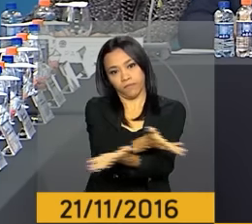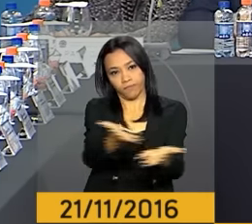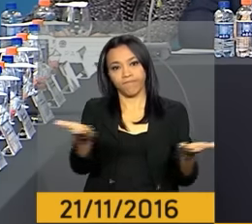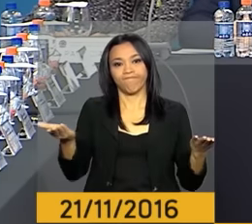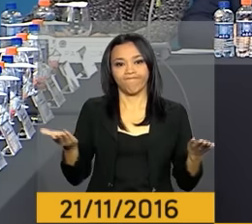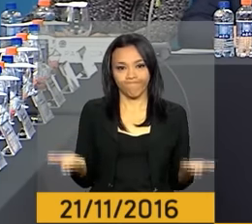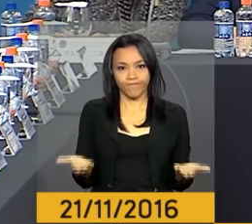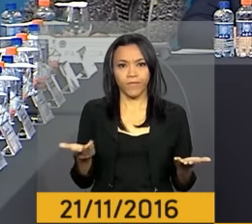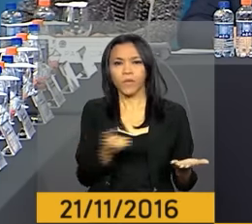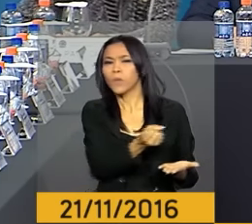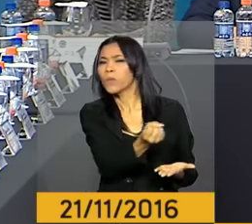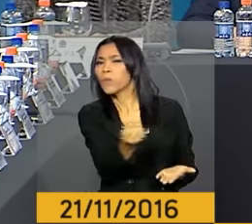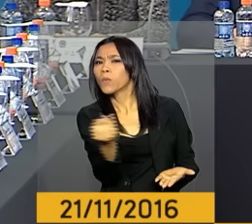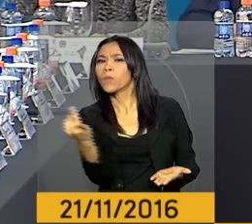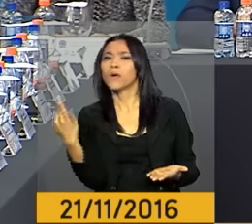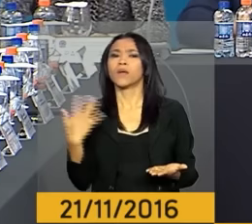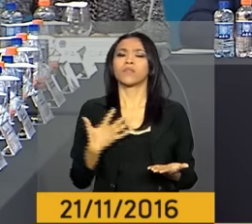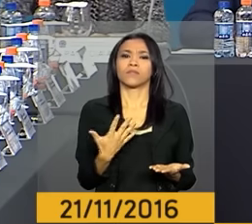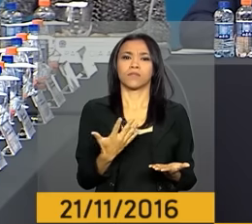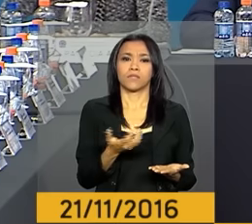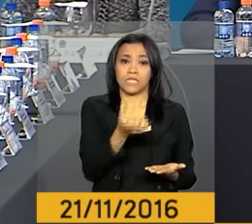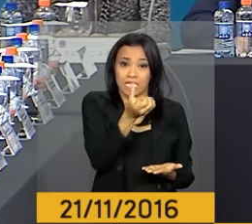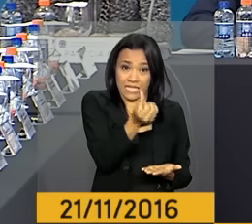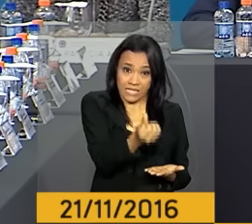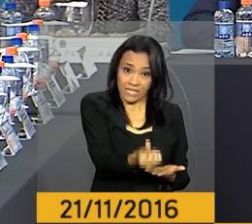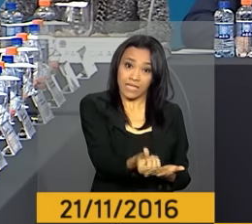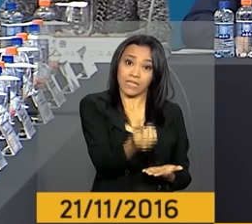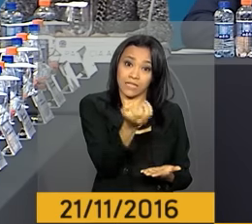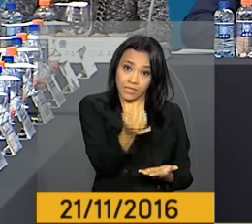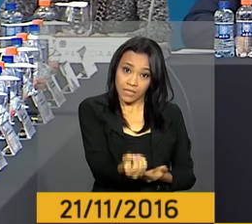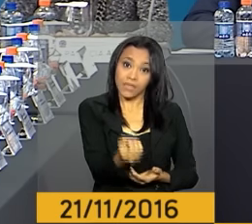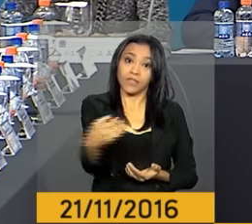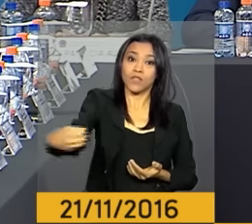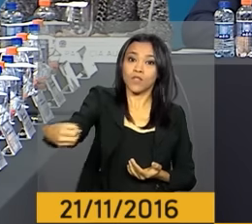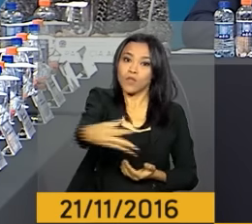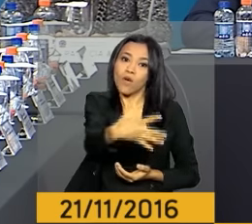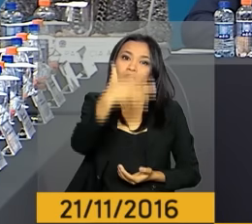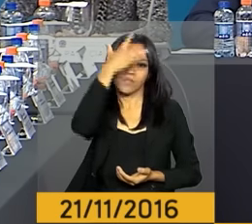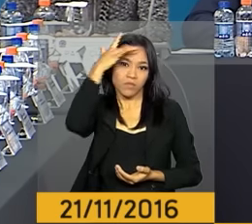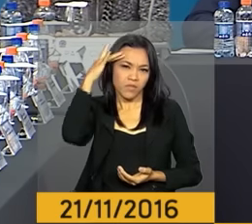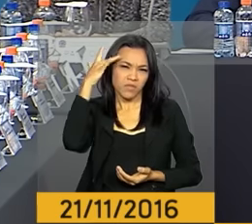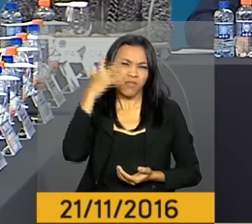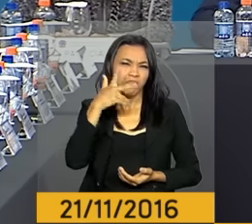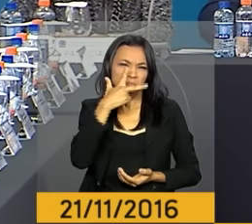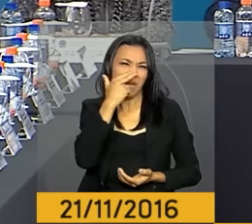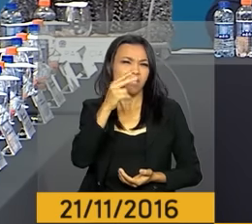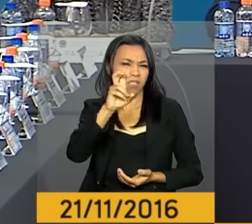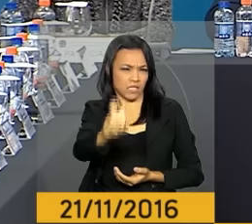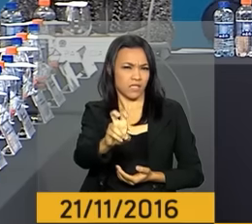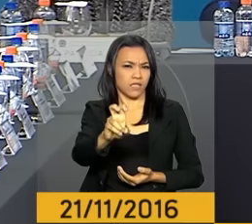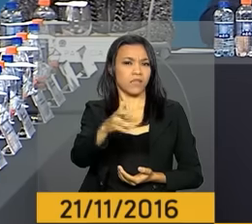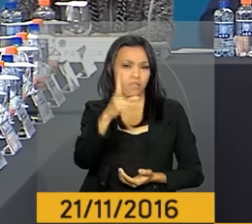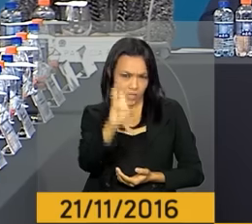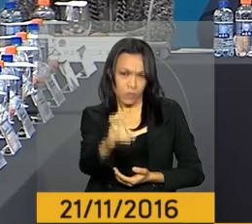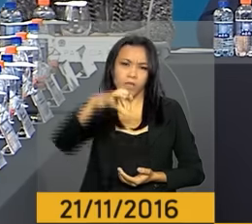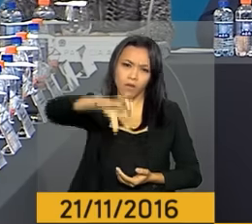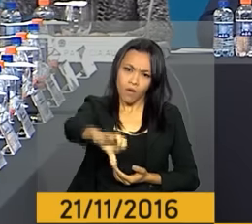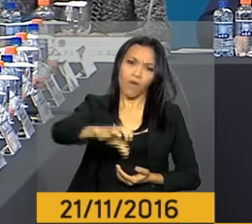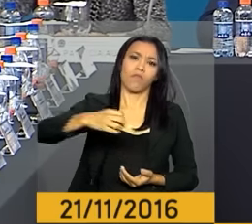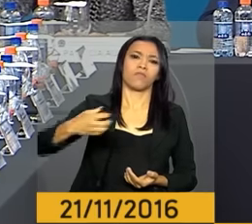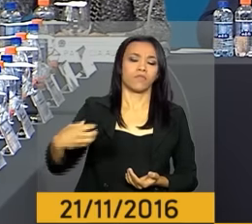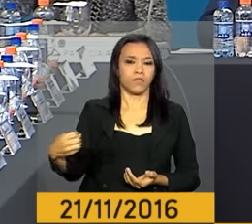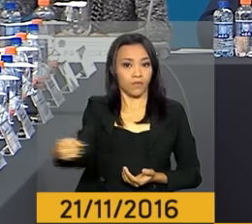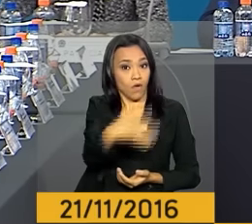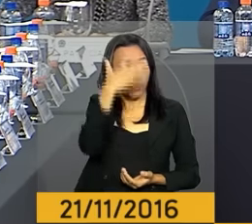praticamente 60 novos conselheiros, acho que mais precisamente 59 novos conselheiros.